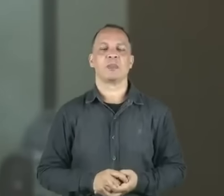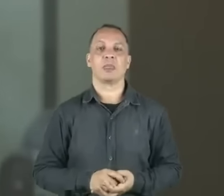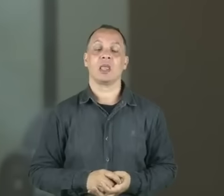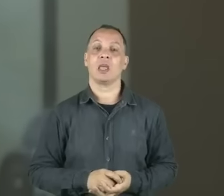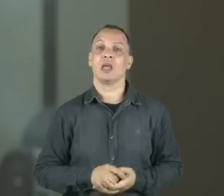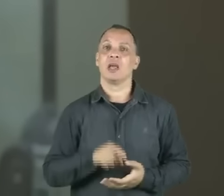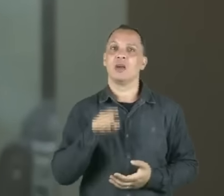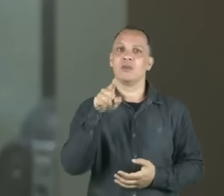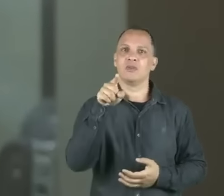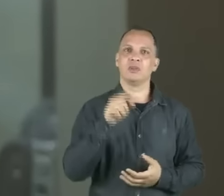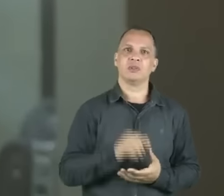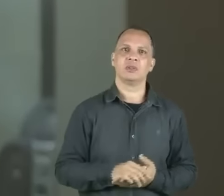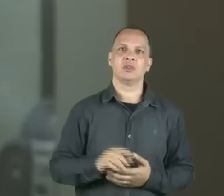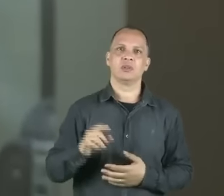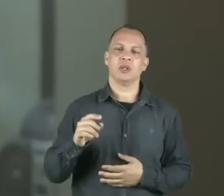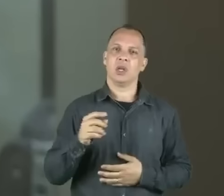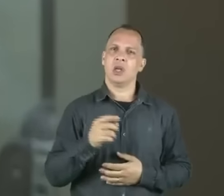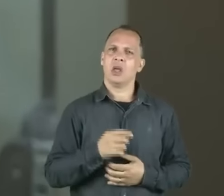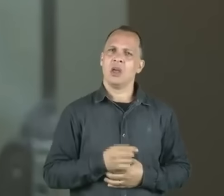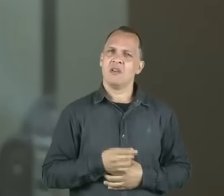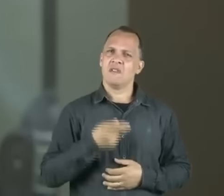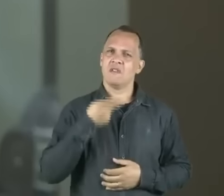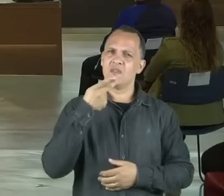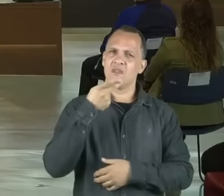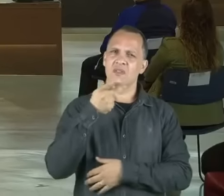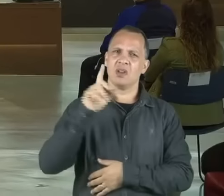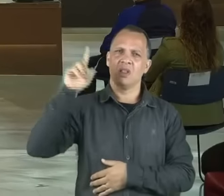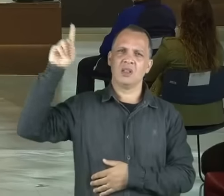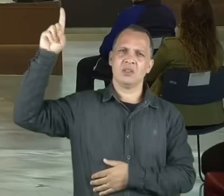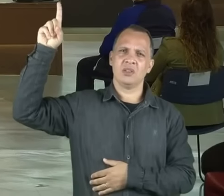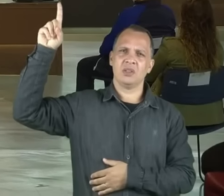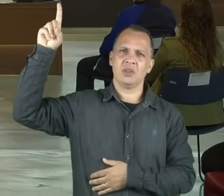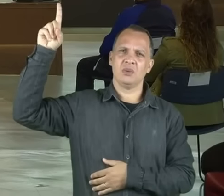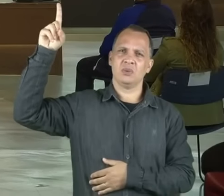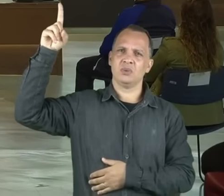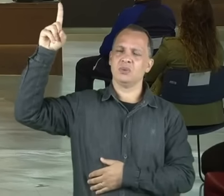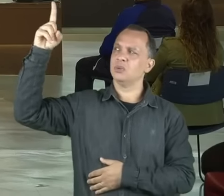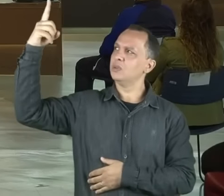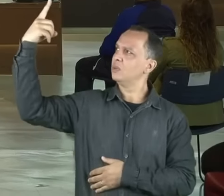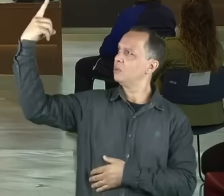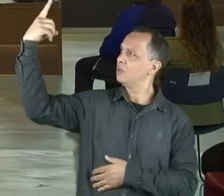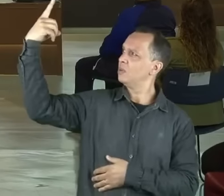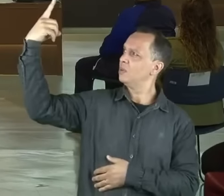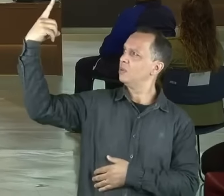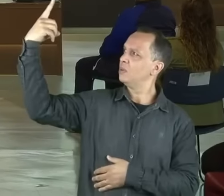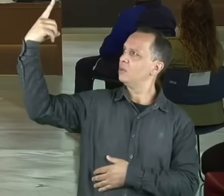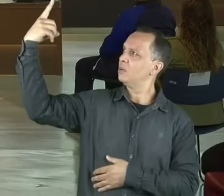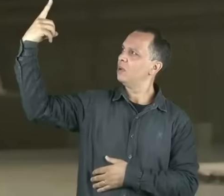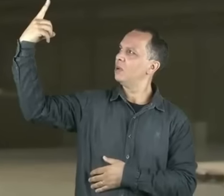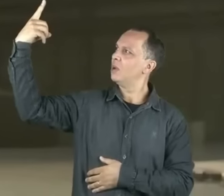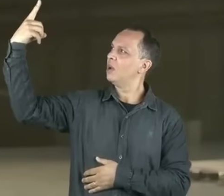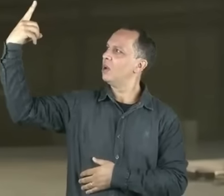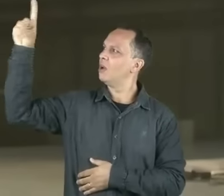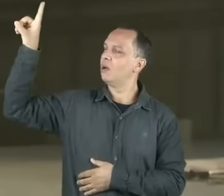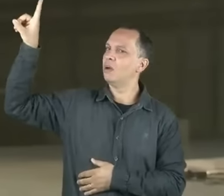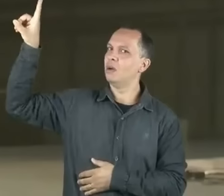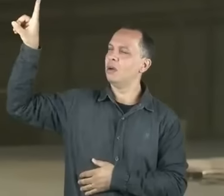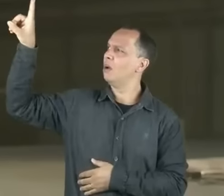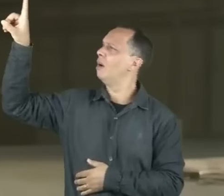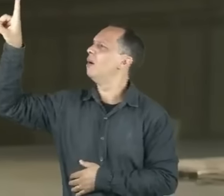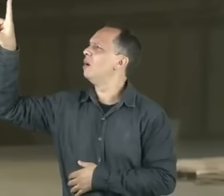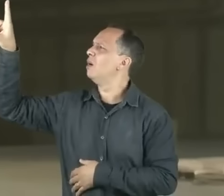Deus virou as costas para mim Deus não está comigo Deus me